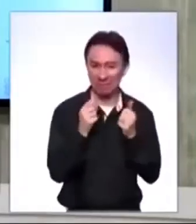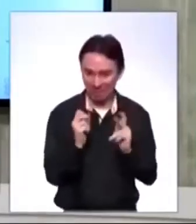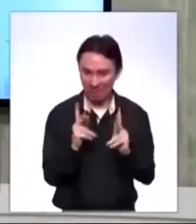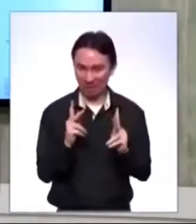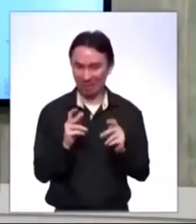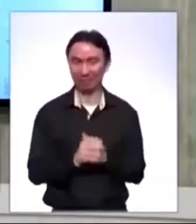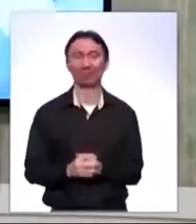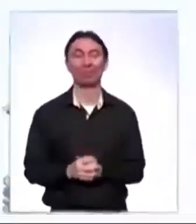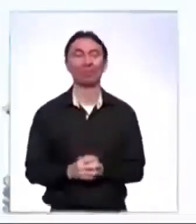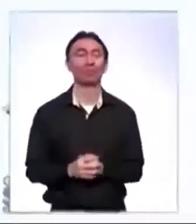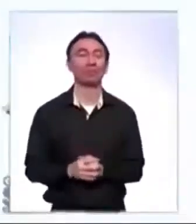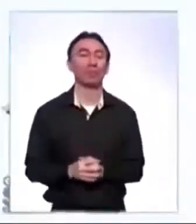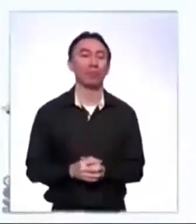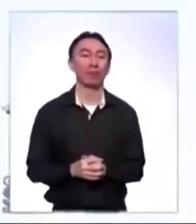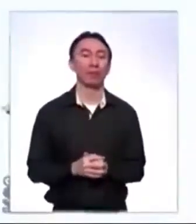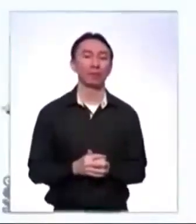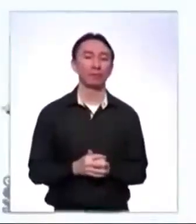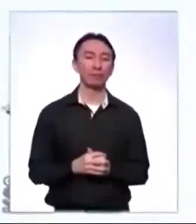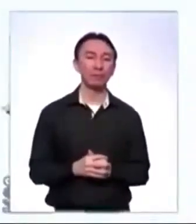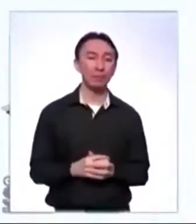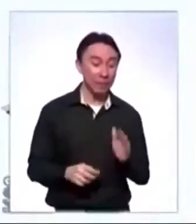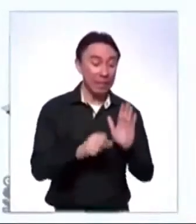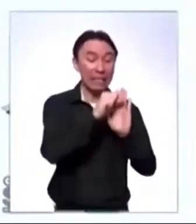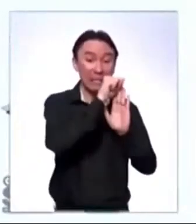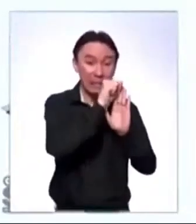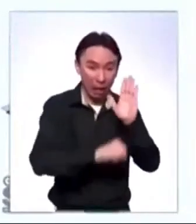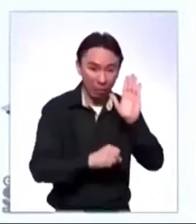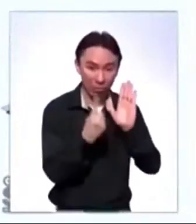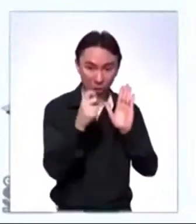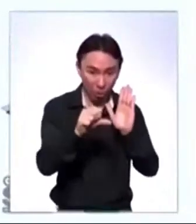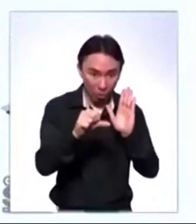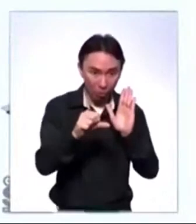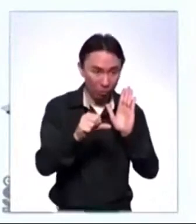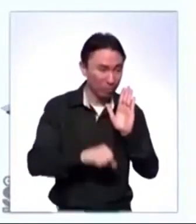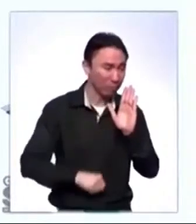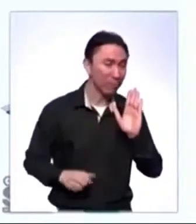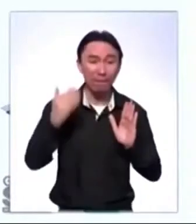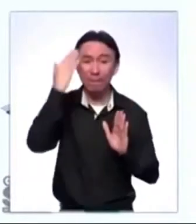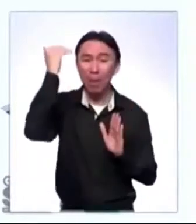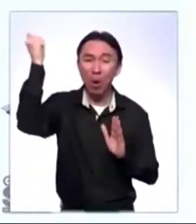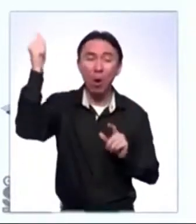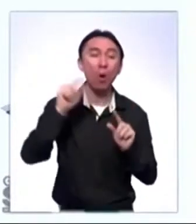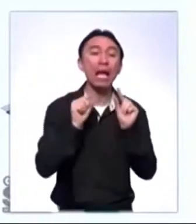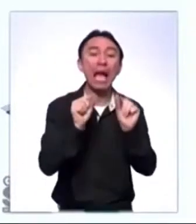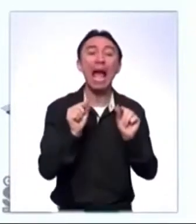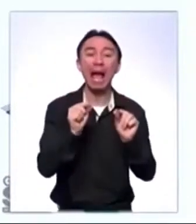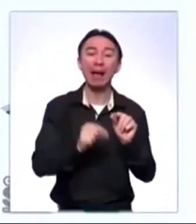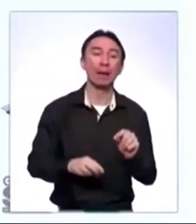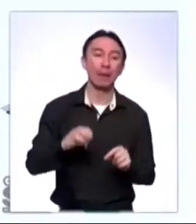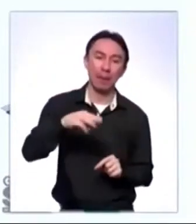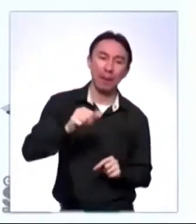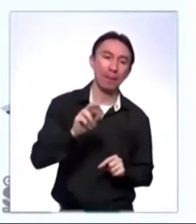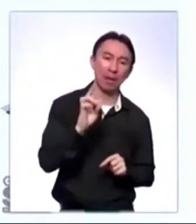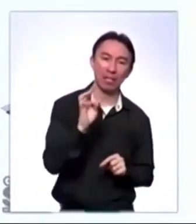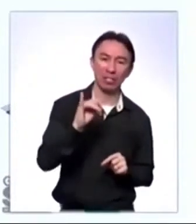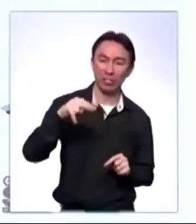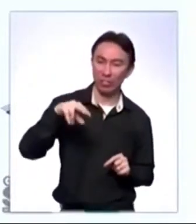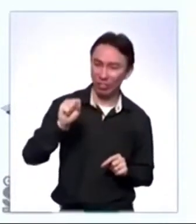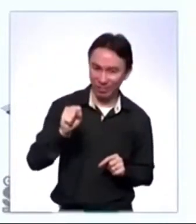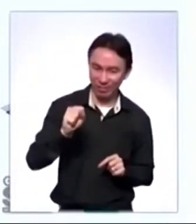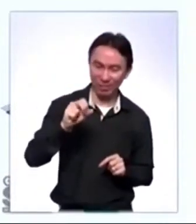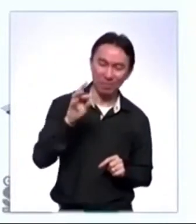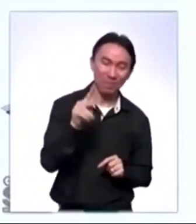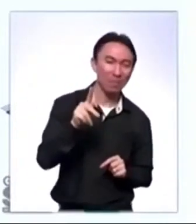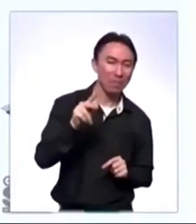lá. Mas o grande nome do século XIX é o Martins Pena, considerado o Molière brasileiro. Molière era um